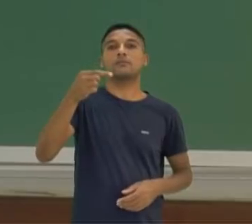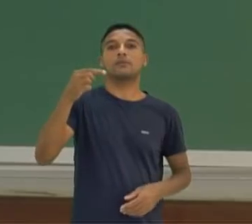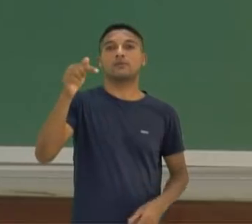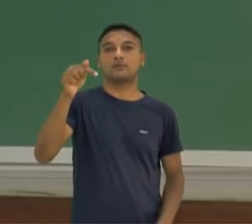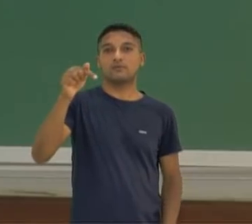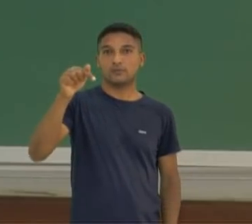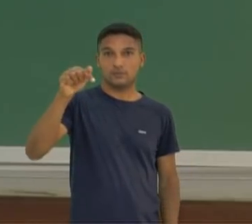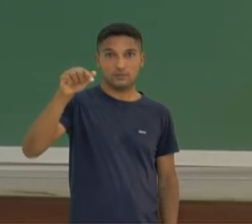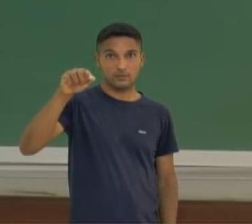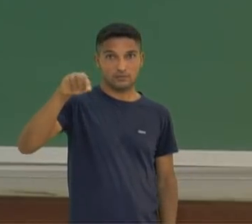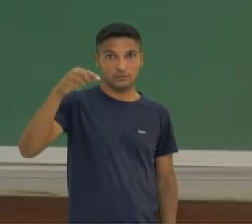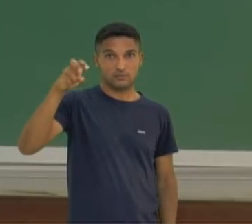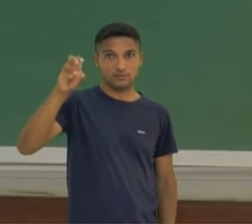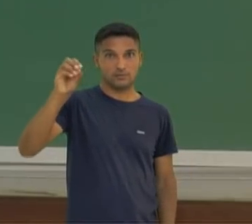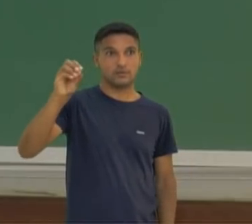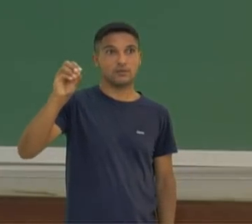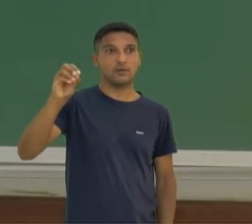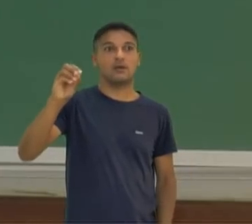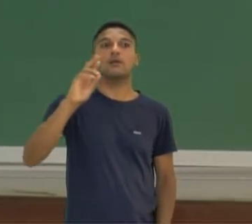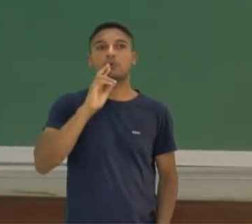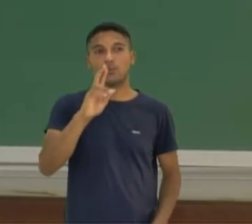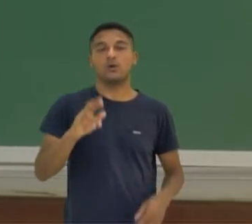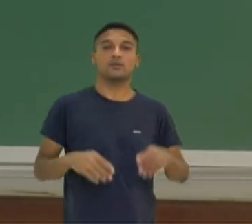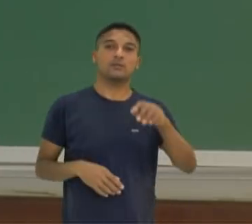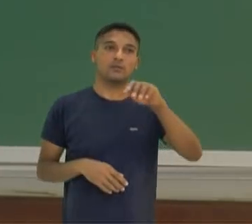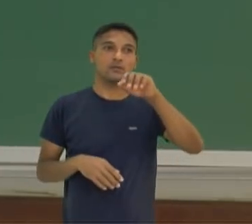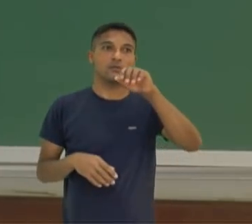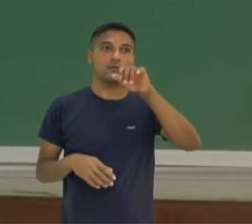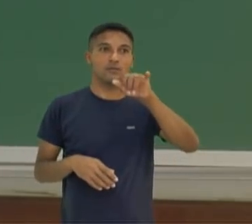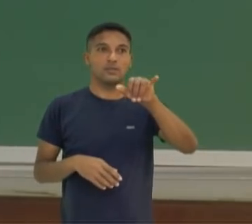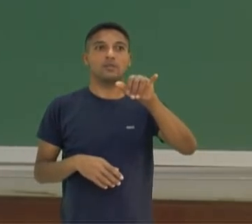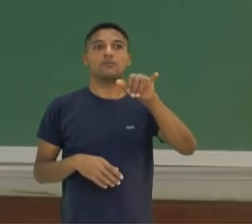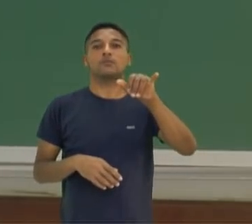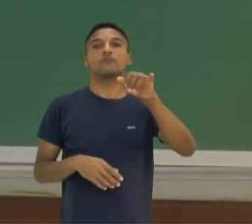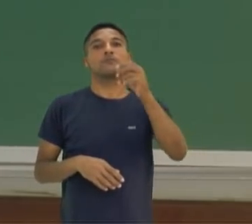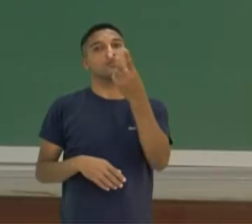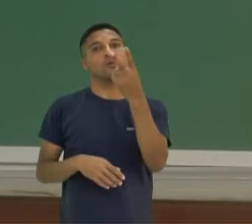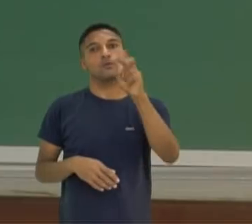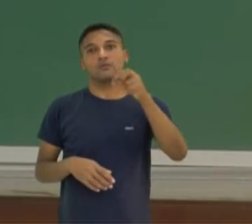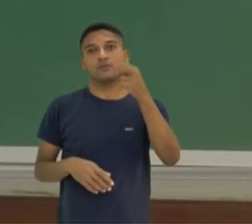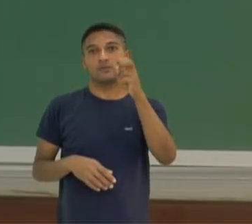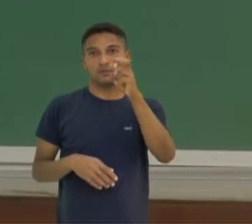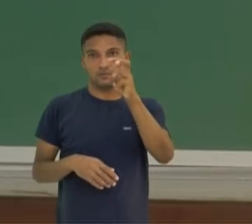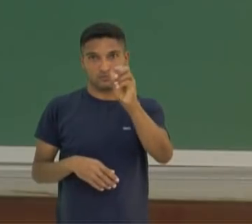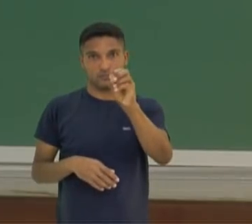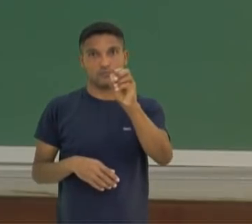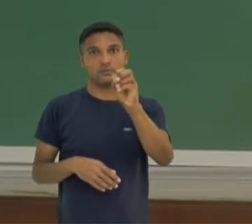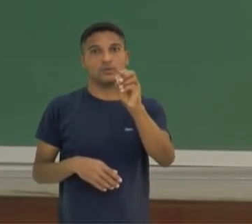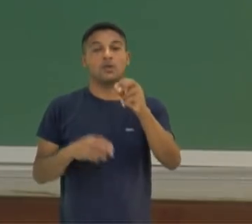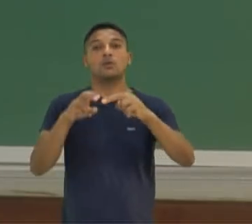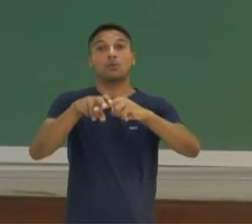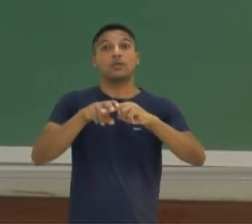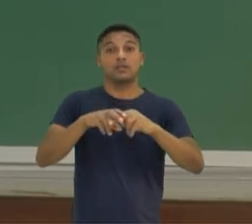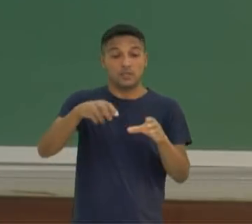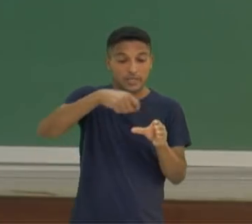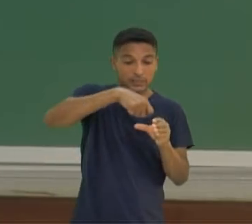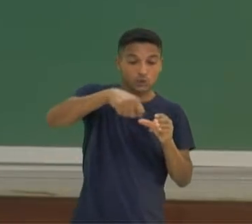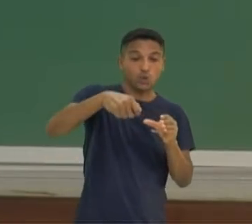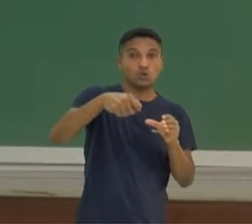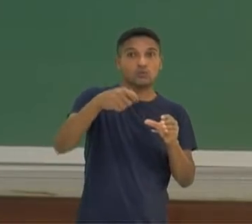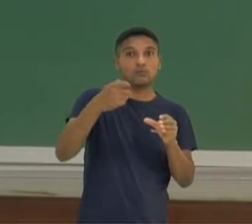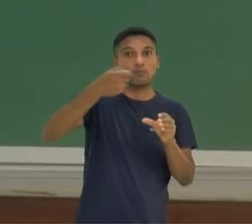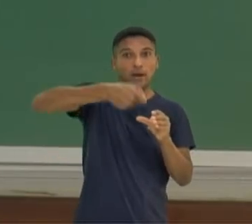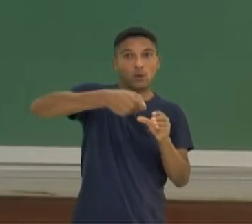tenho 2,50. Então, no caso, se o estojo custasse R$ 7,50, o caderno deveria